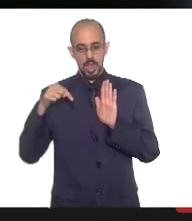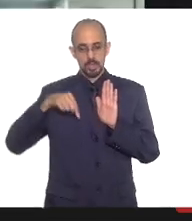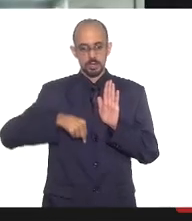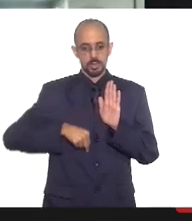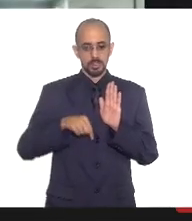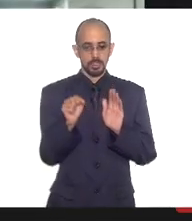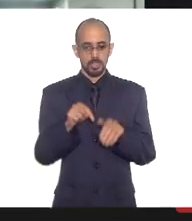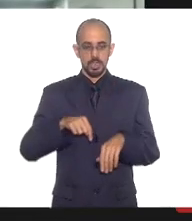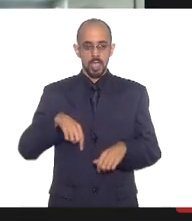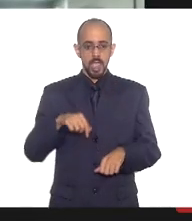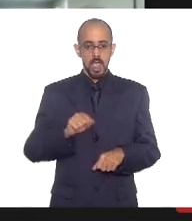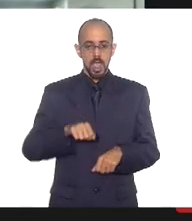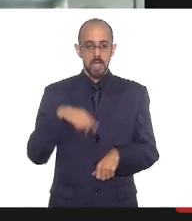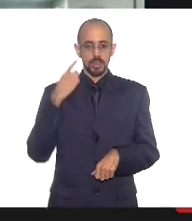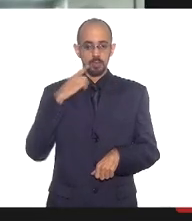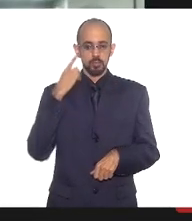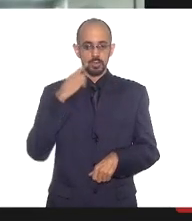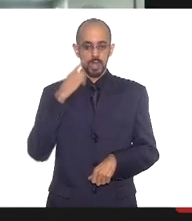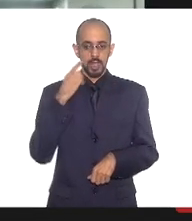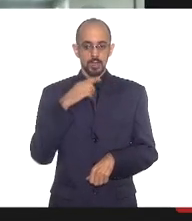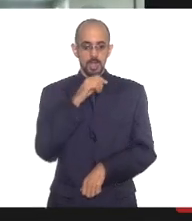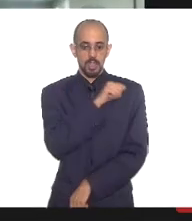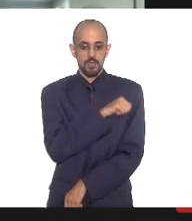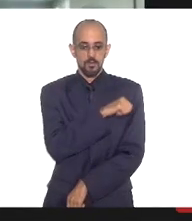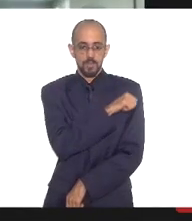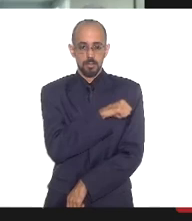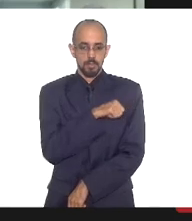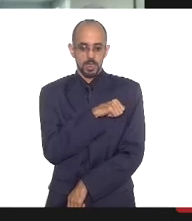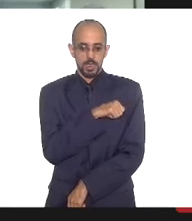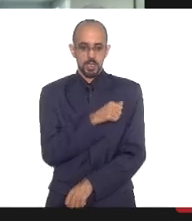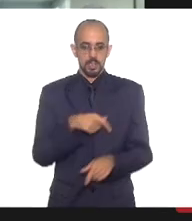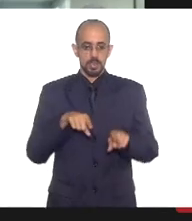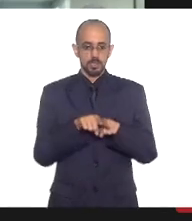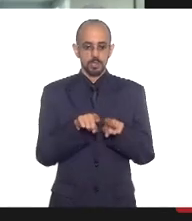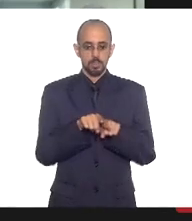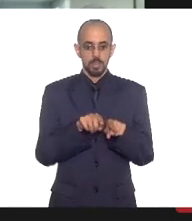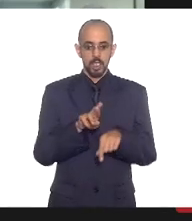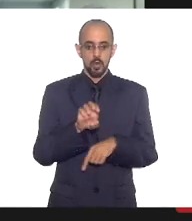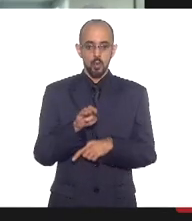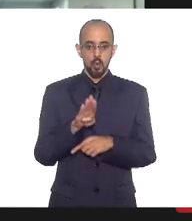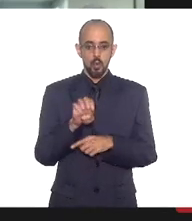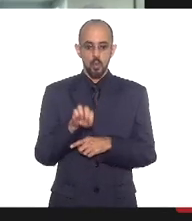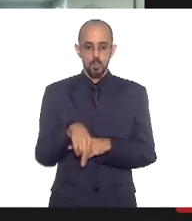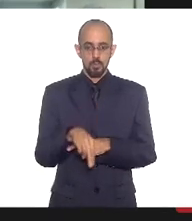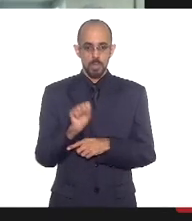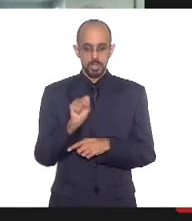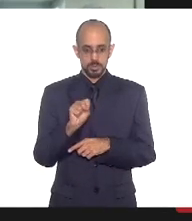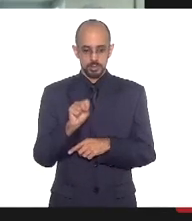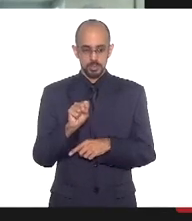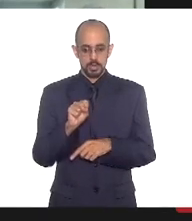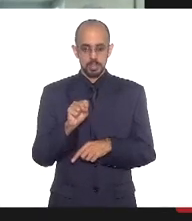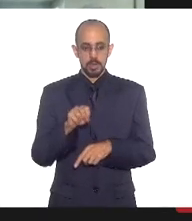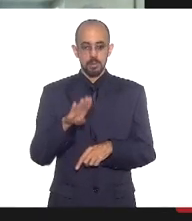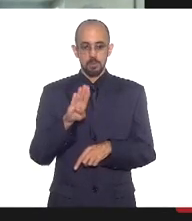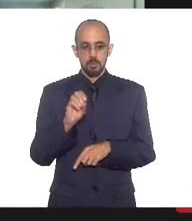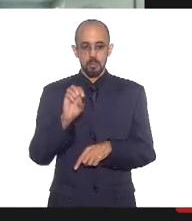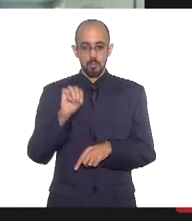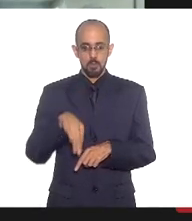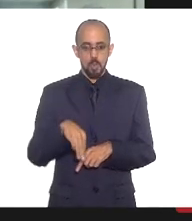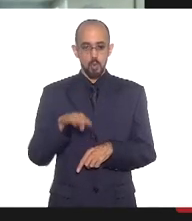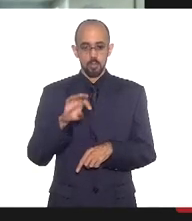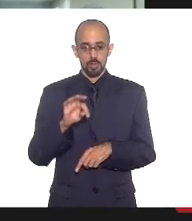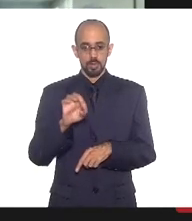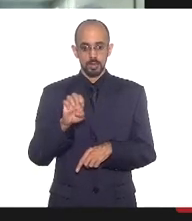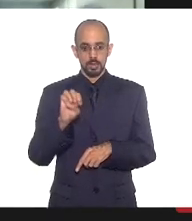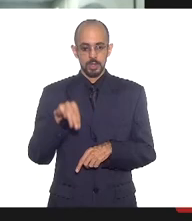deputada enfermeira Rejane vice-presidente da comissão do deputado Rubem bomtempo que integra a nossa comissão